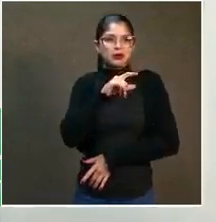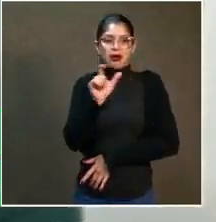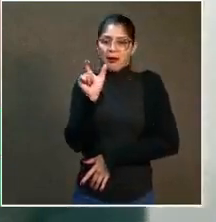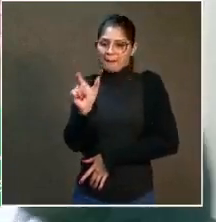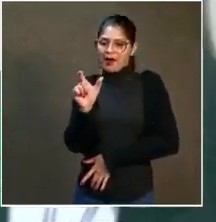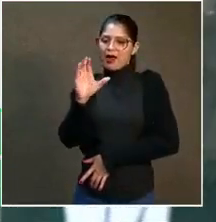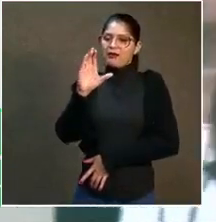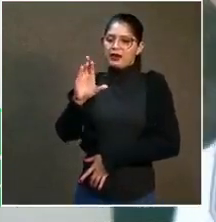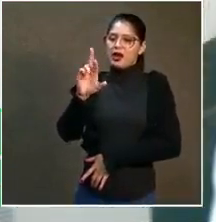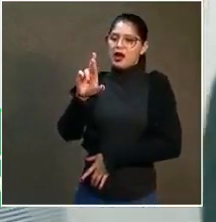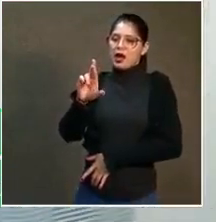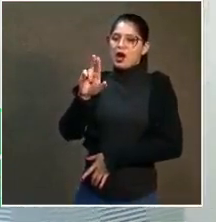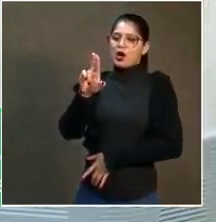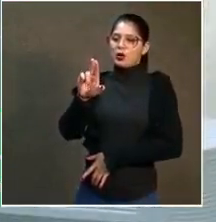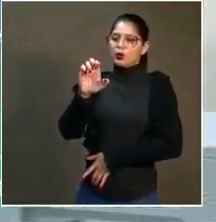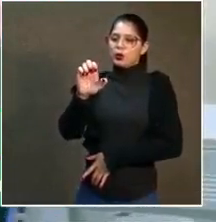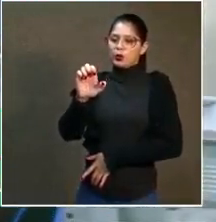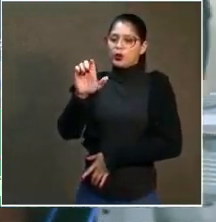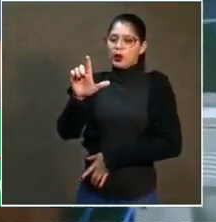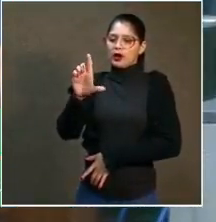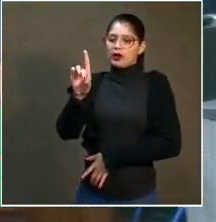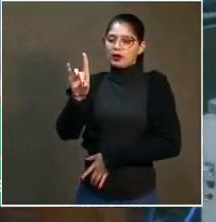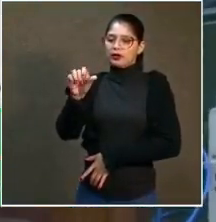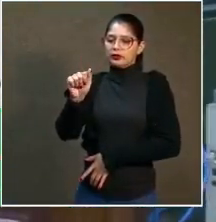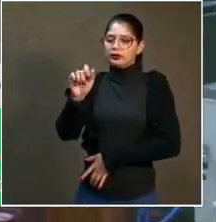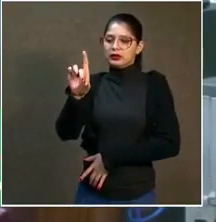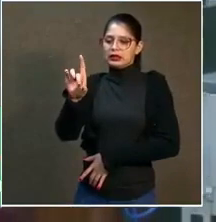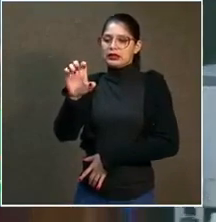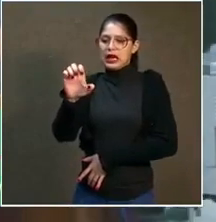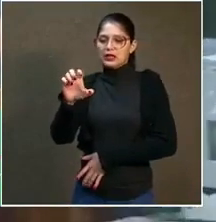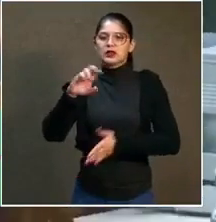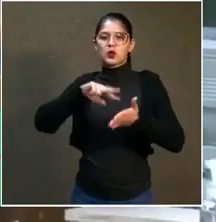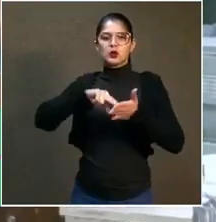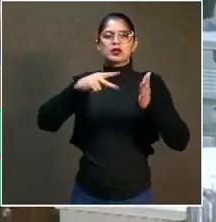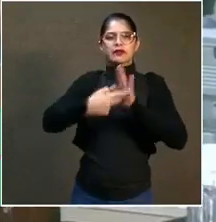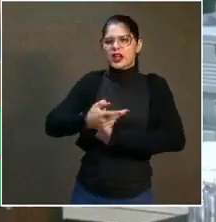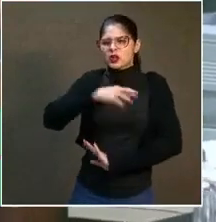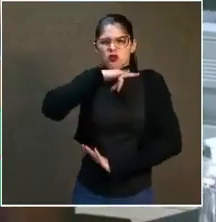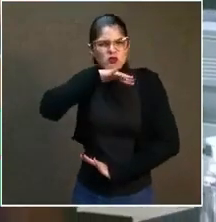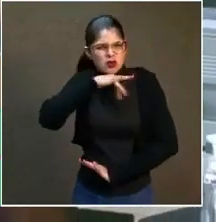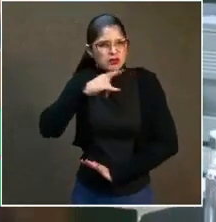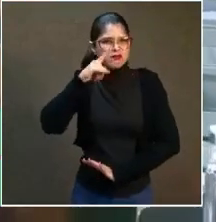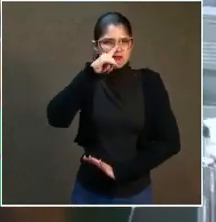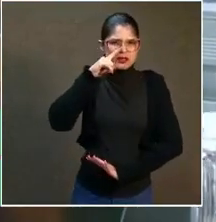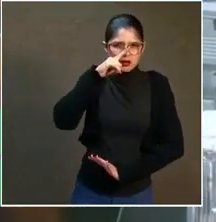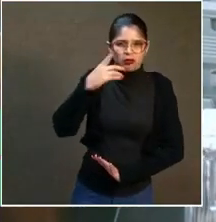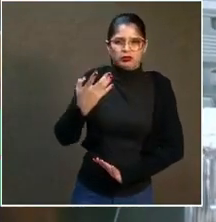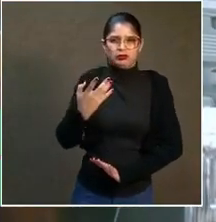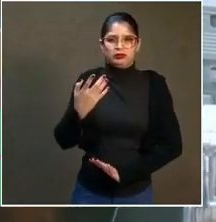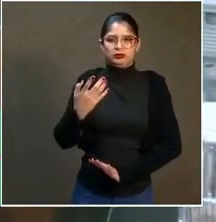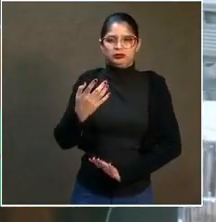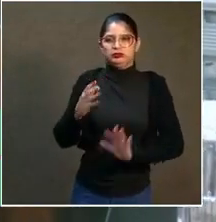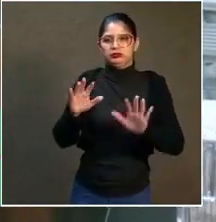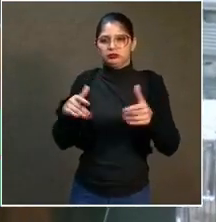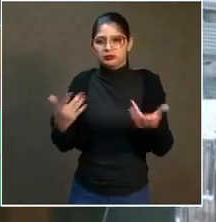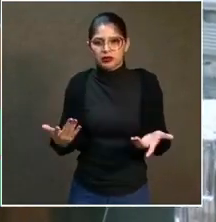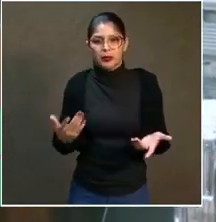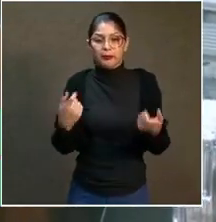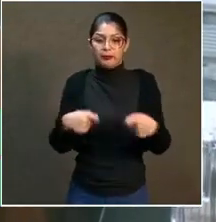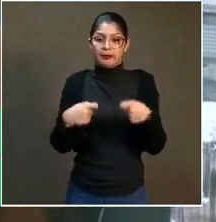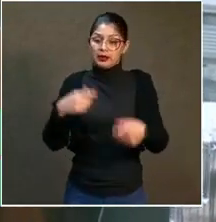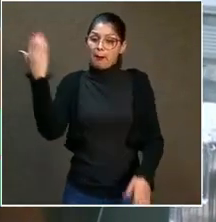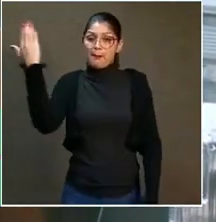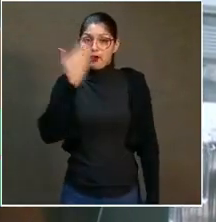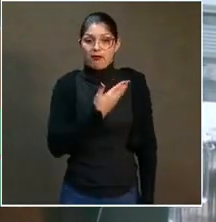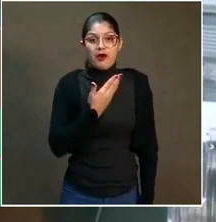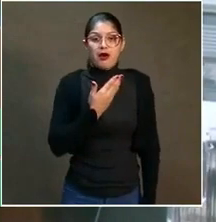que... vem aqui forçadamente apresentar vossas excelências igual às outras teses de acusação. É algo que se prova. E tudo que estou